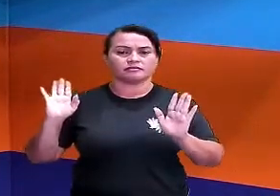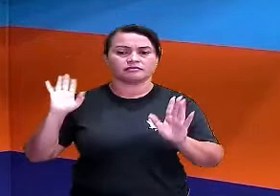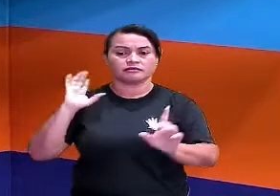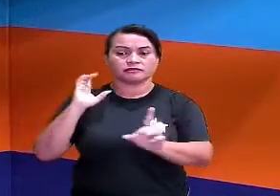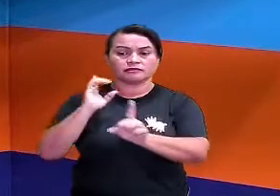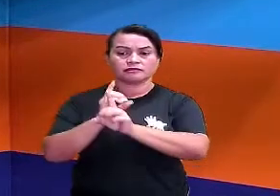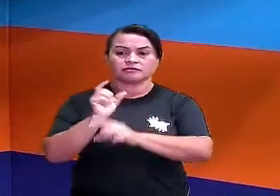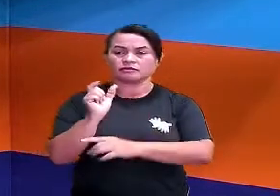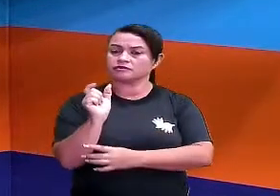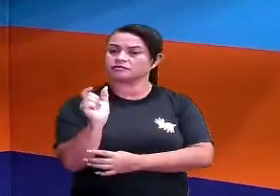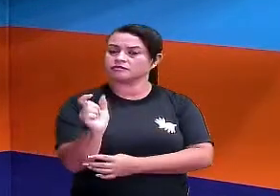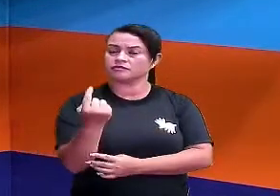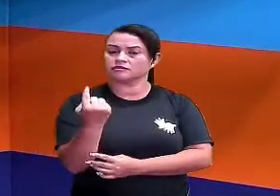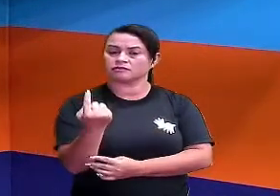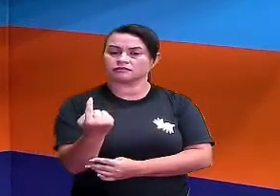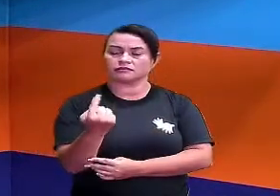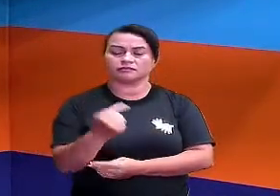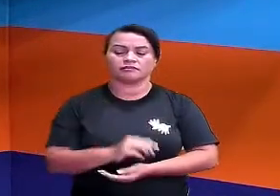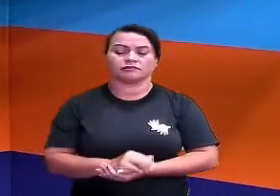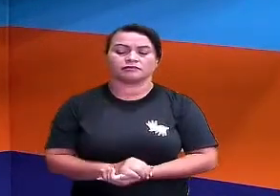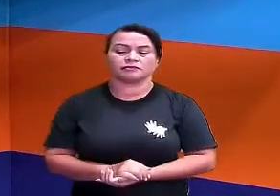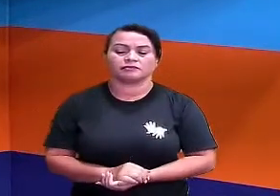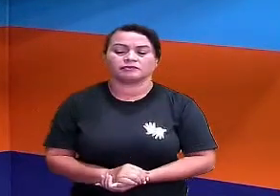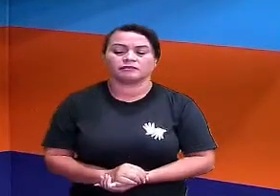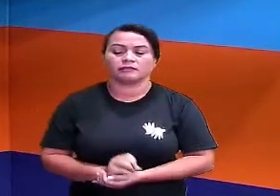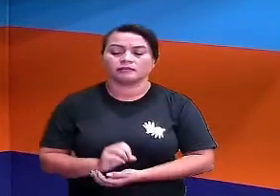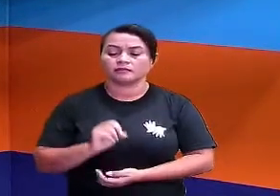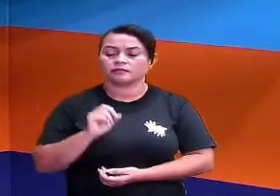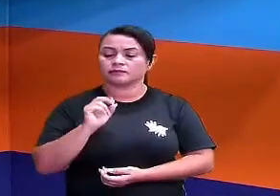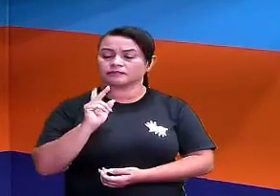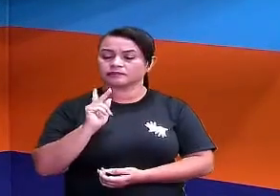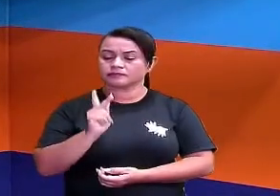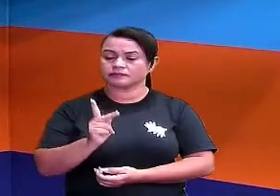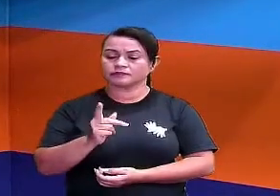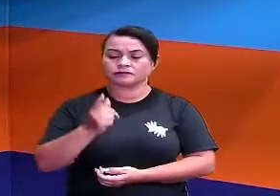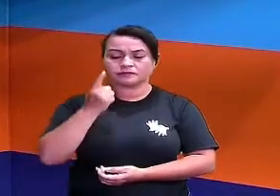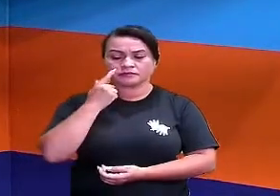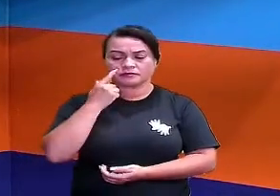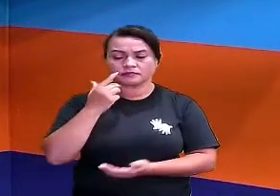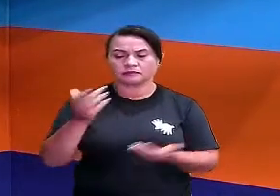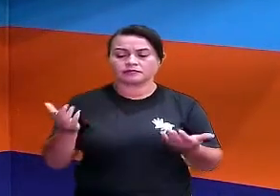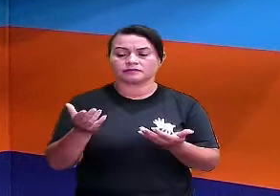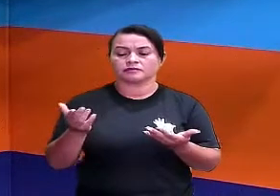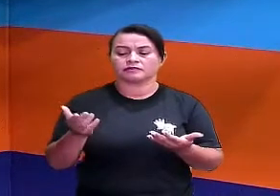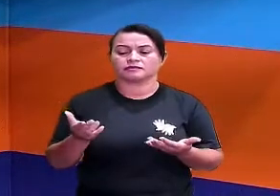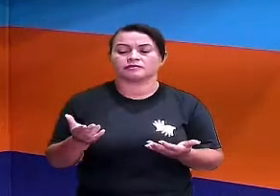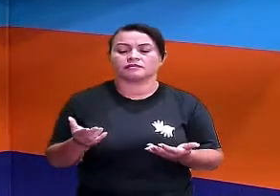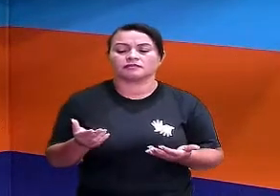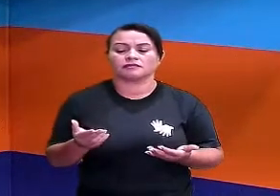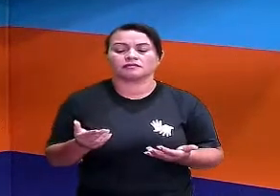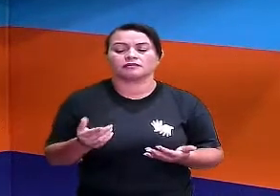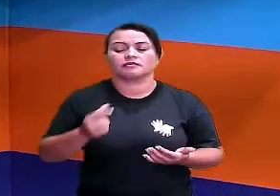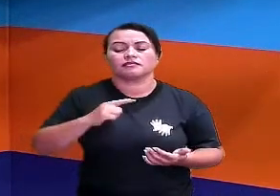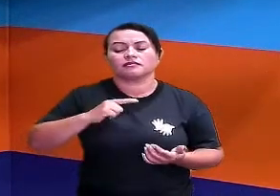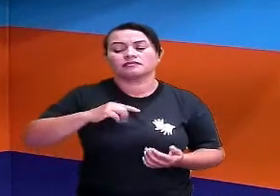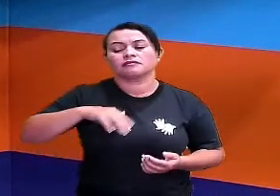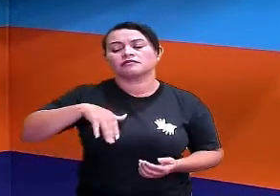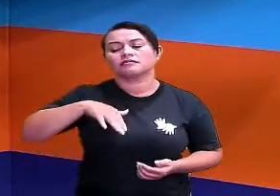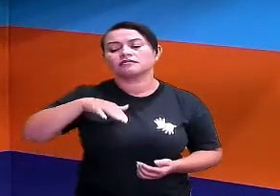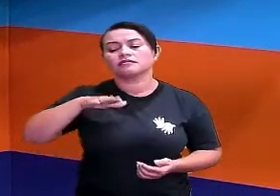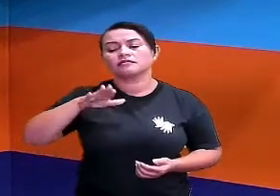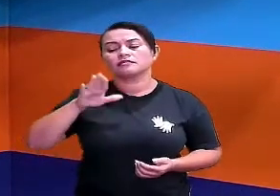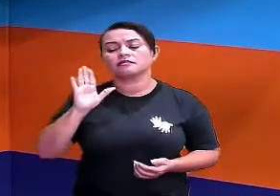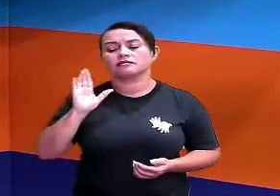o termo central. Ok? E vamos ver a moda. Quem mais se repete